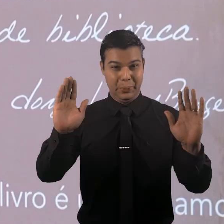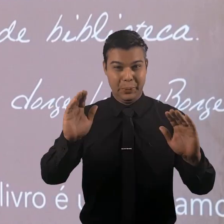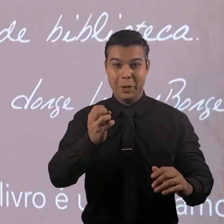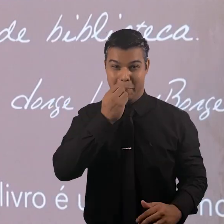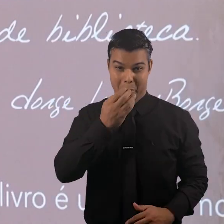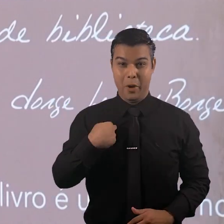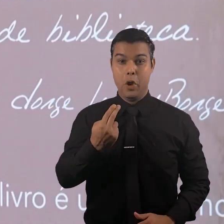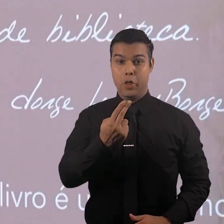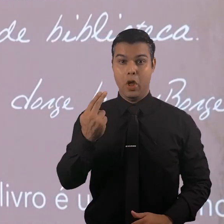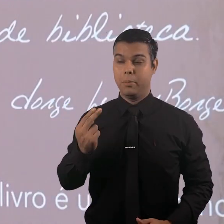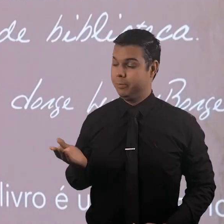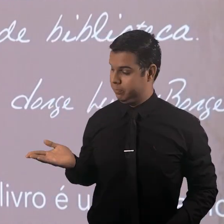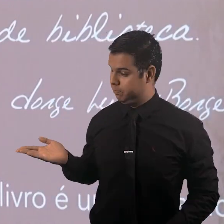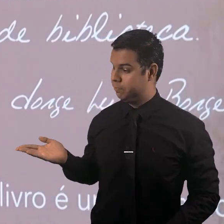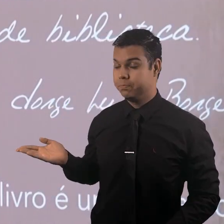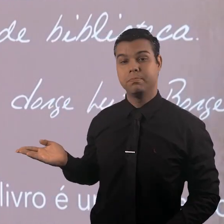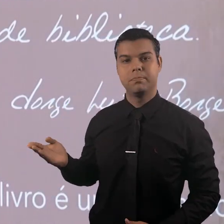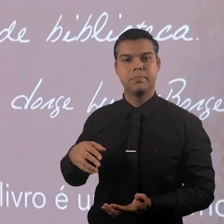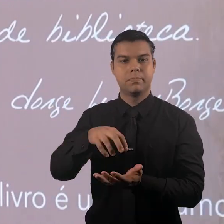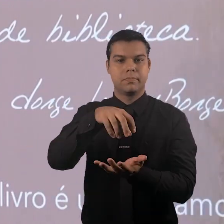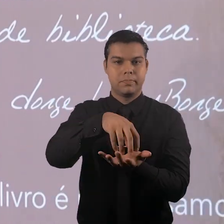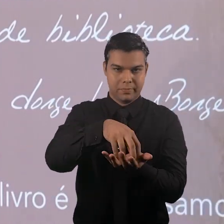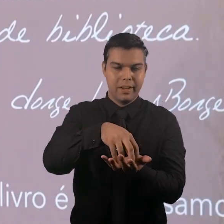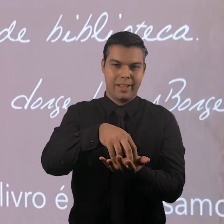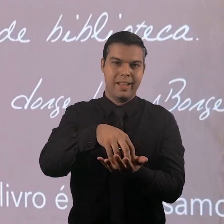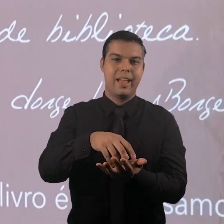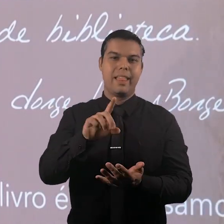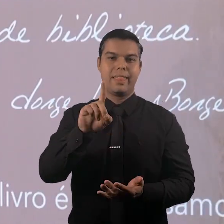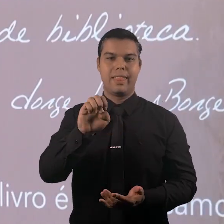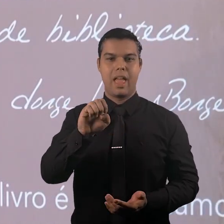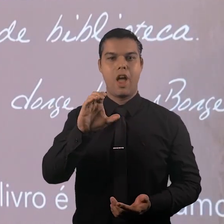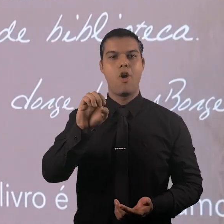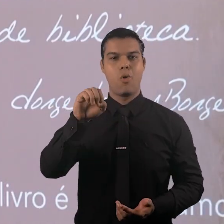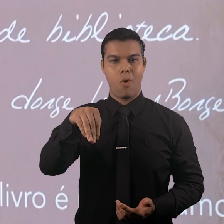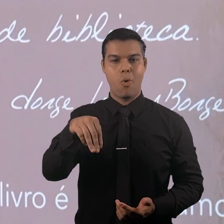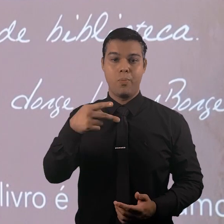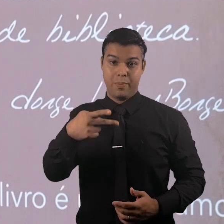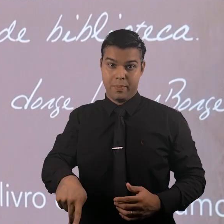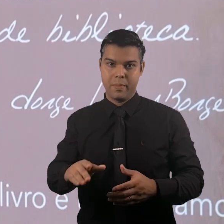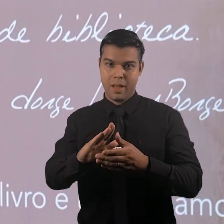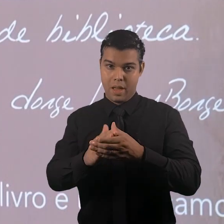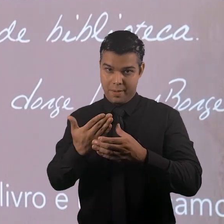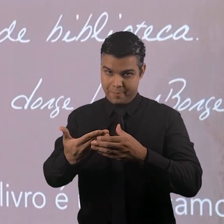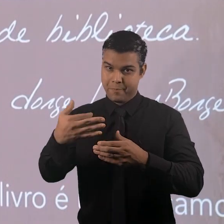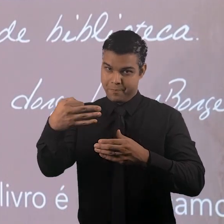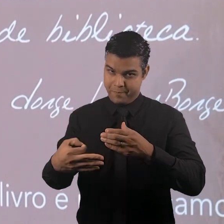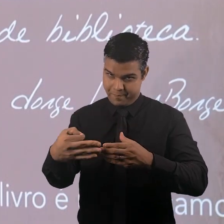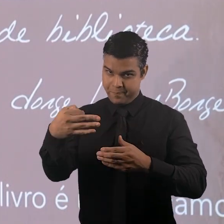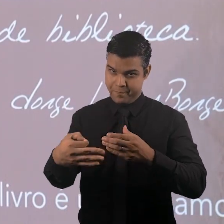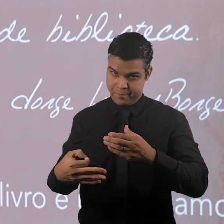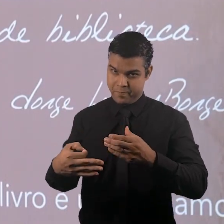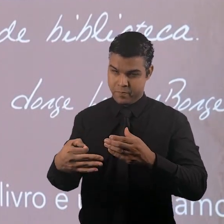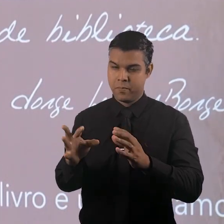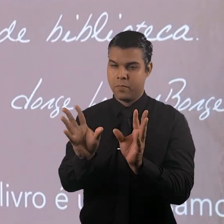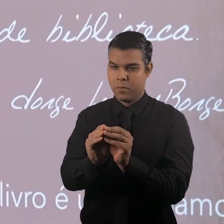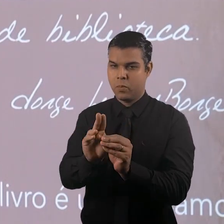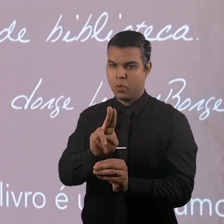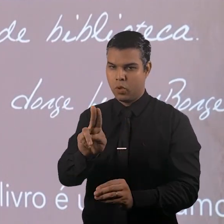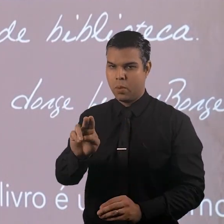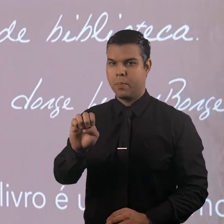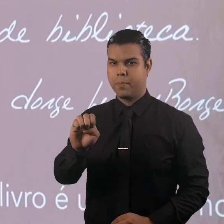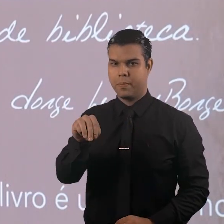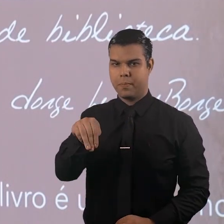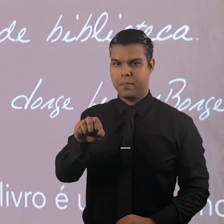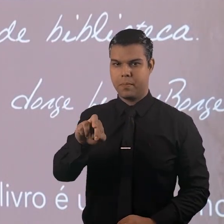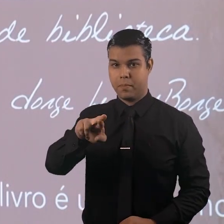Olá, eu sou Natércia Mota, do Departamento de Comunicação Institucional, o DECOM, da Escola da Magistratura do Estado do Rio de Janeiro,